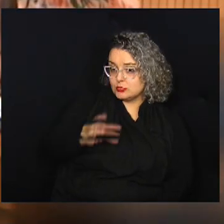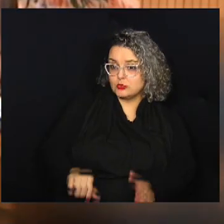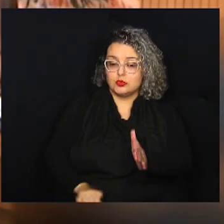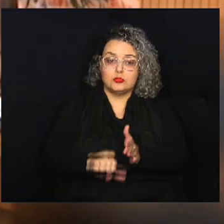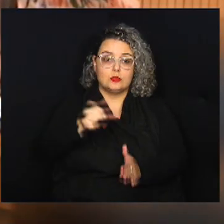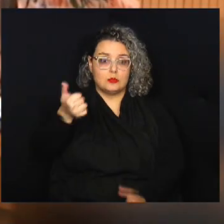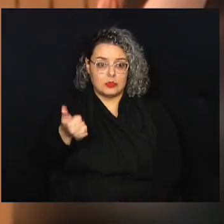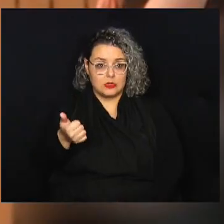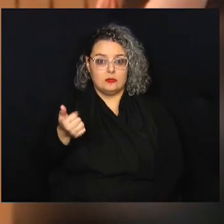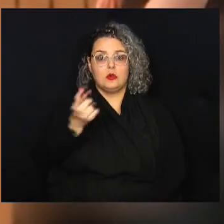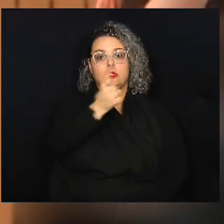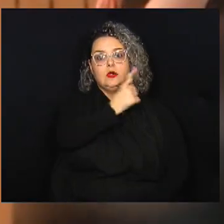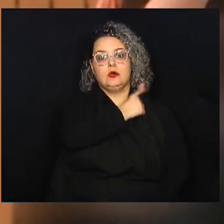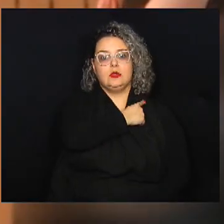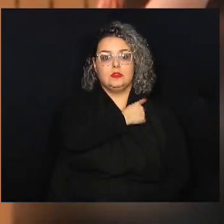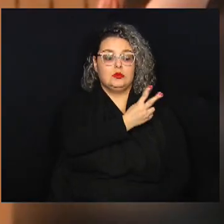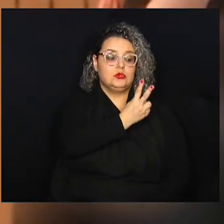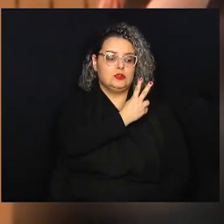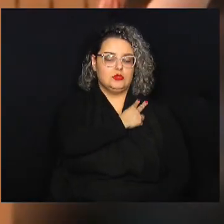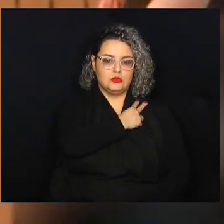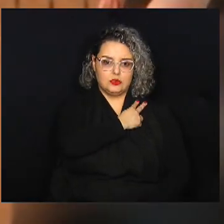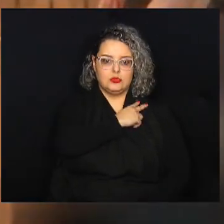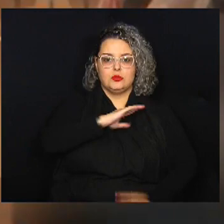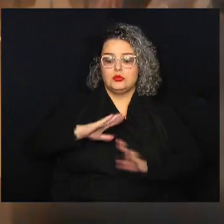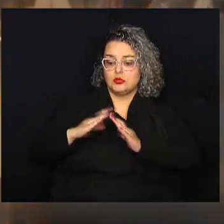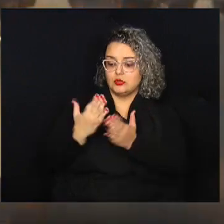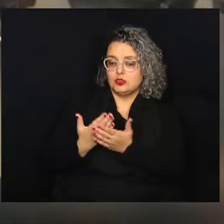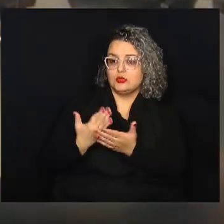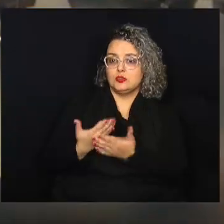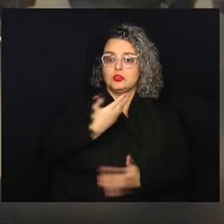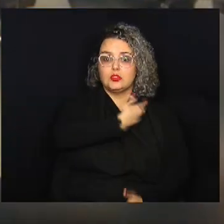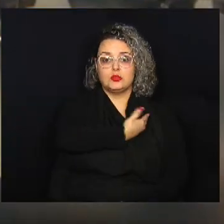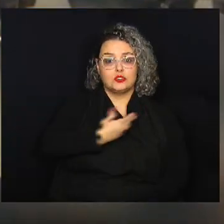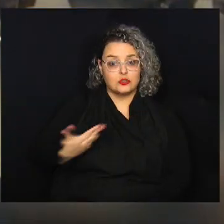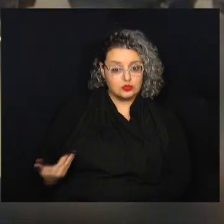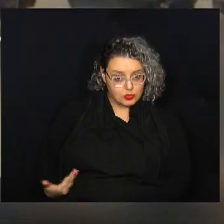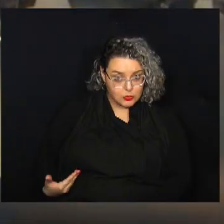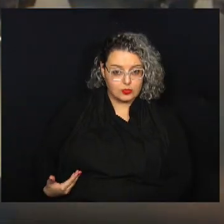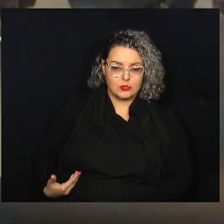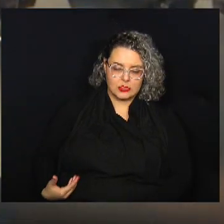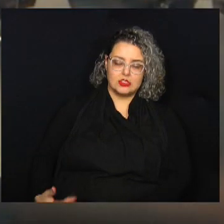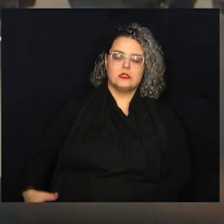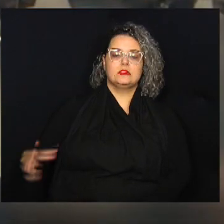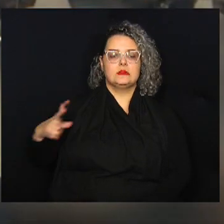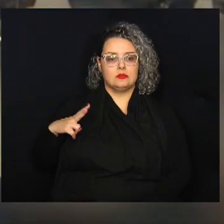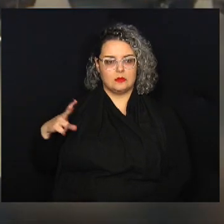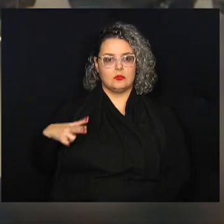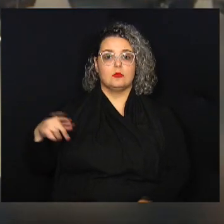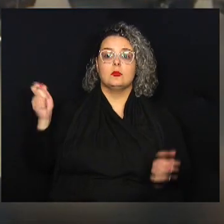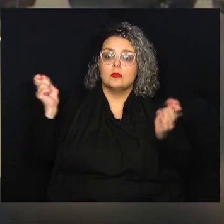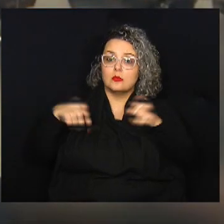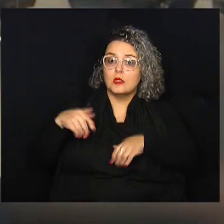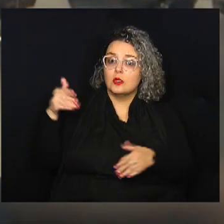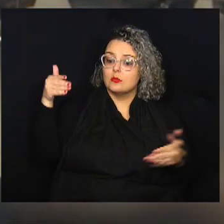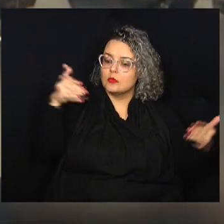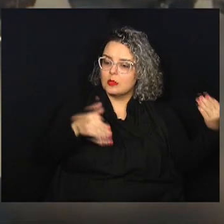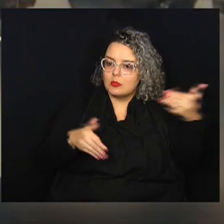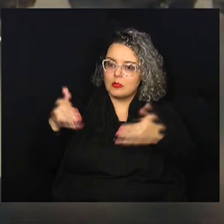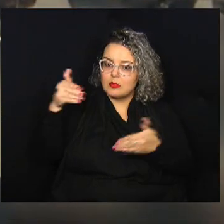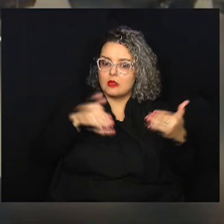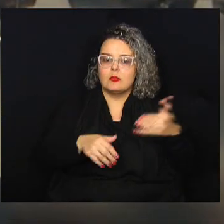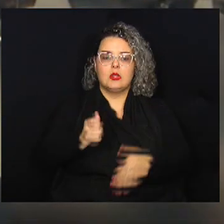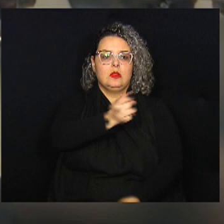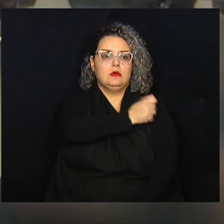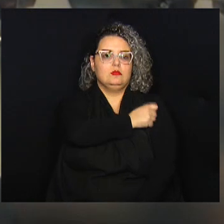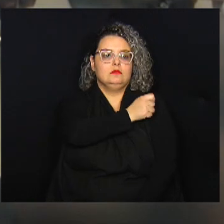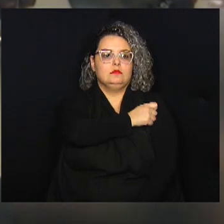2º anos de ensino médio de escolas públicas e particulares, possibilita a participação dos alunos em